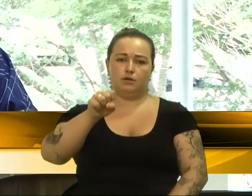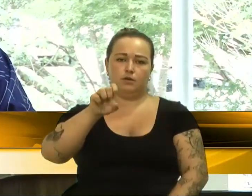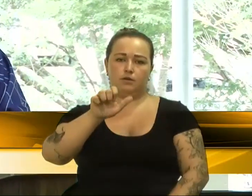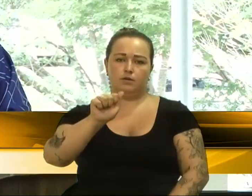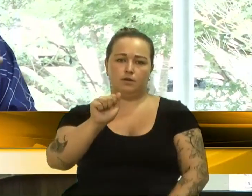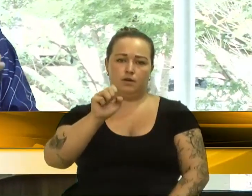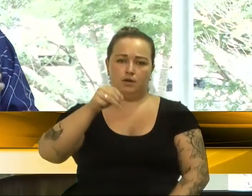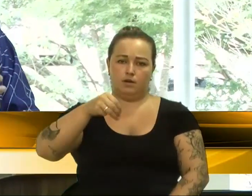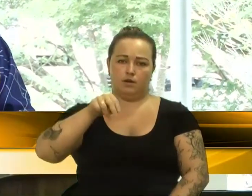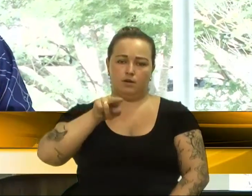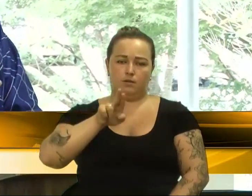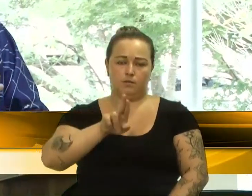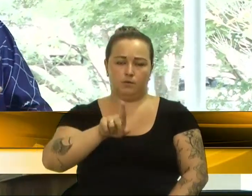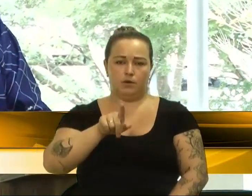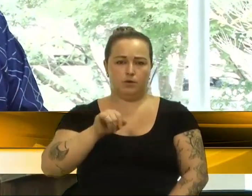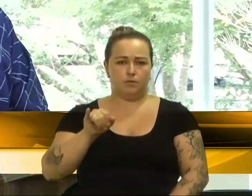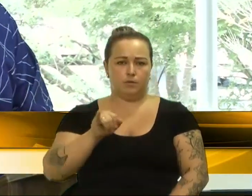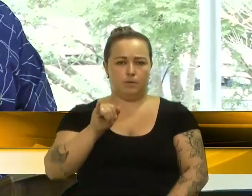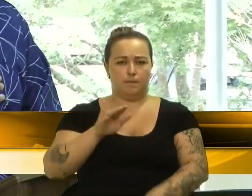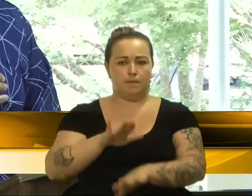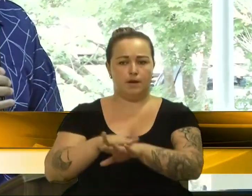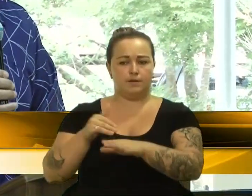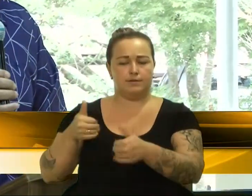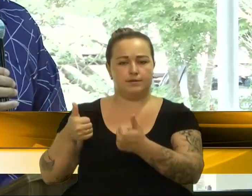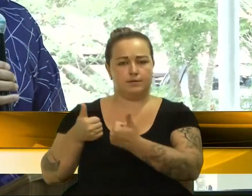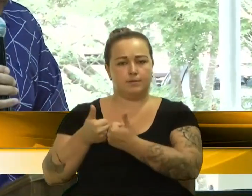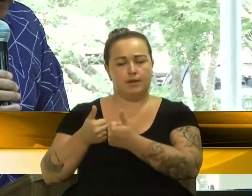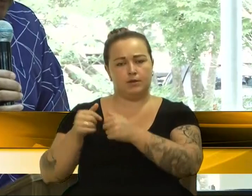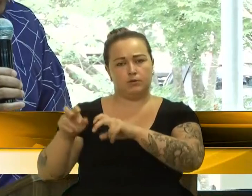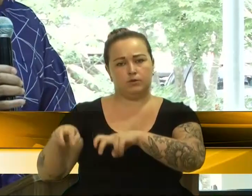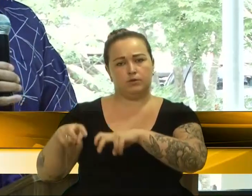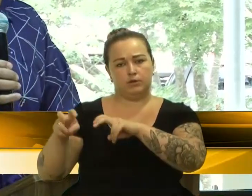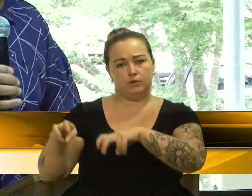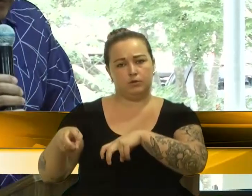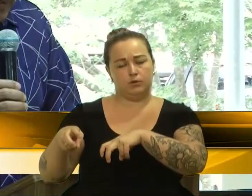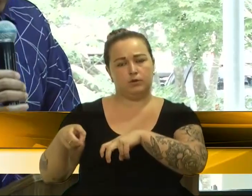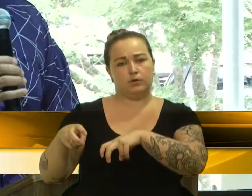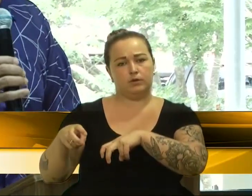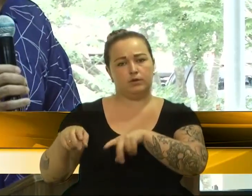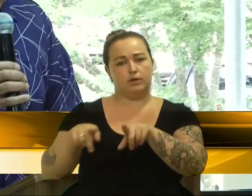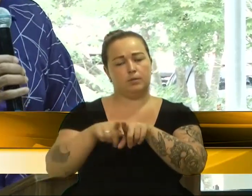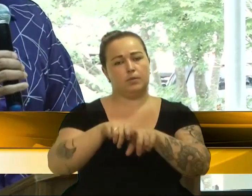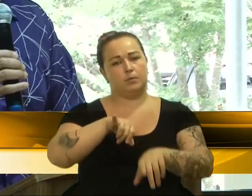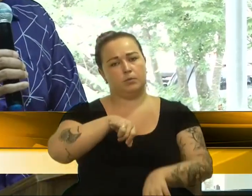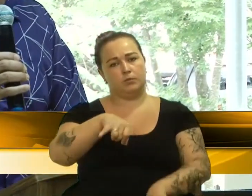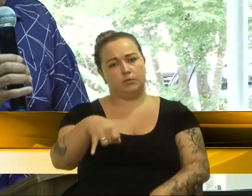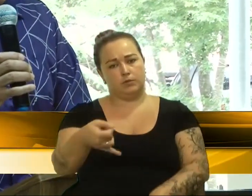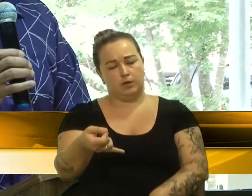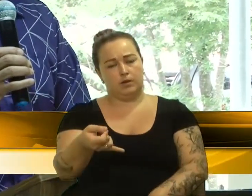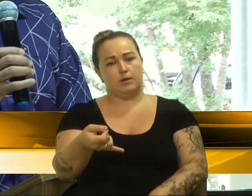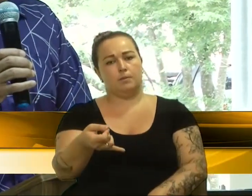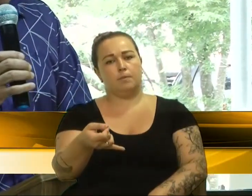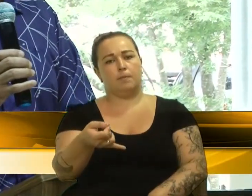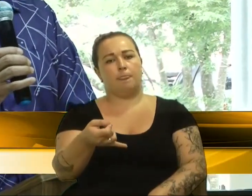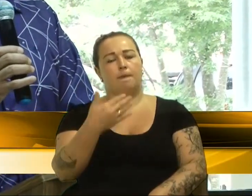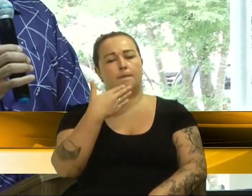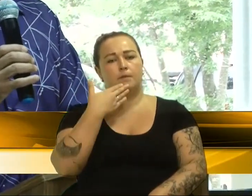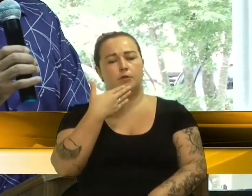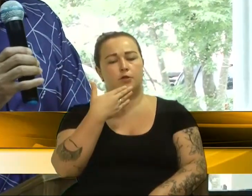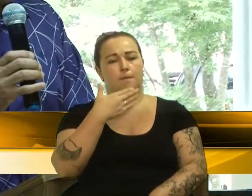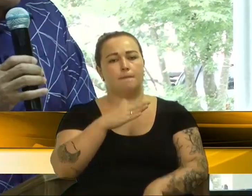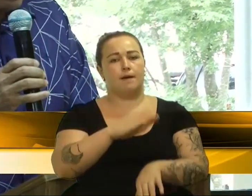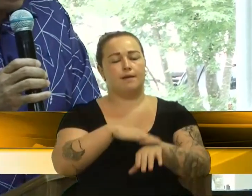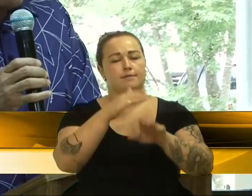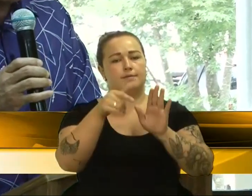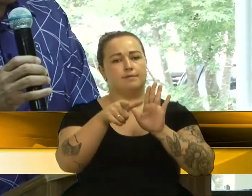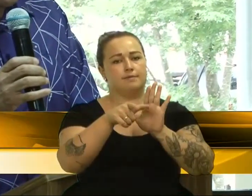importante para ter um SAMU mais próximo ao nosso interior. Como também aproveitei a oportunidade para pedir uma maior atenção para